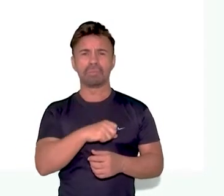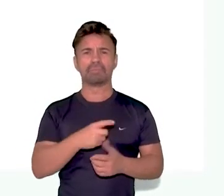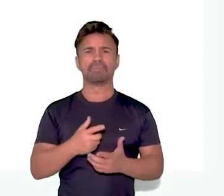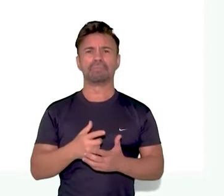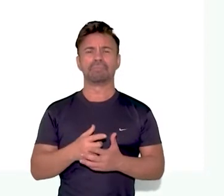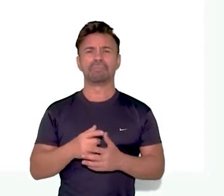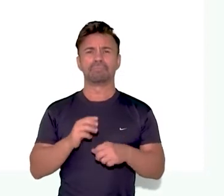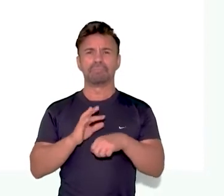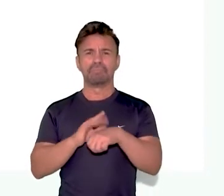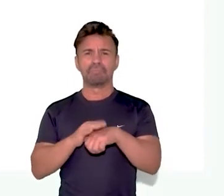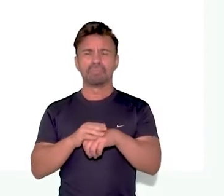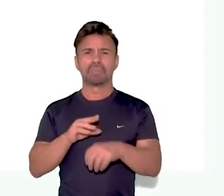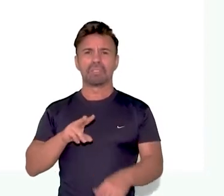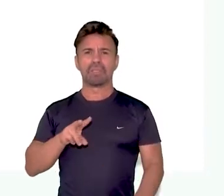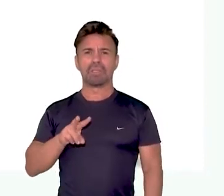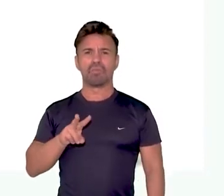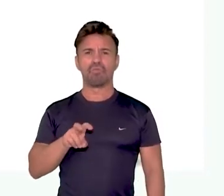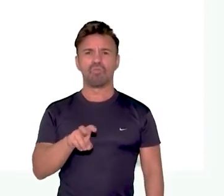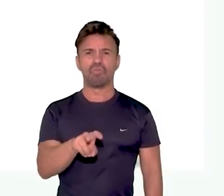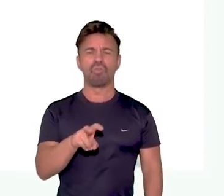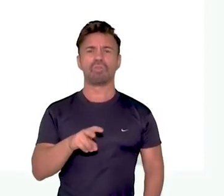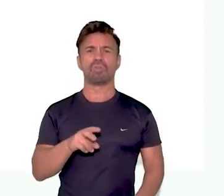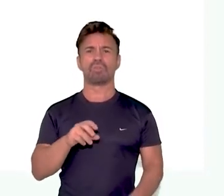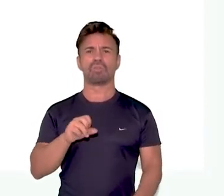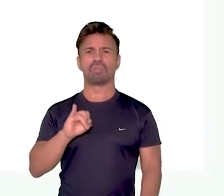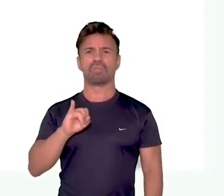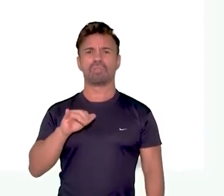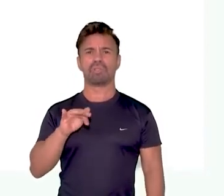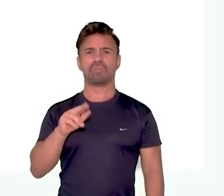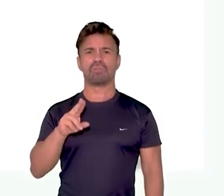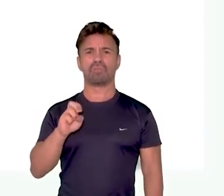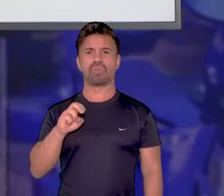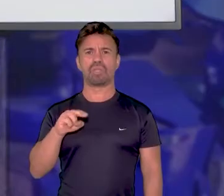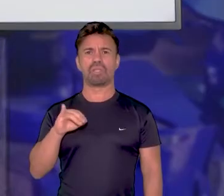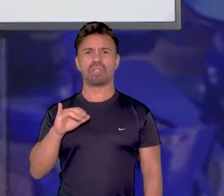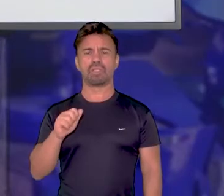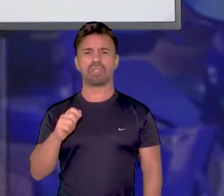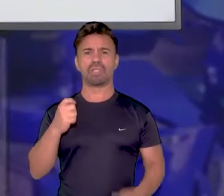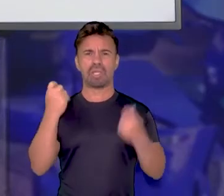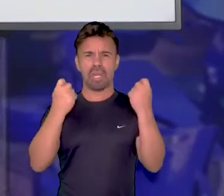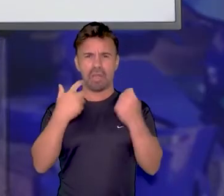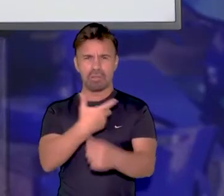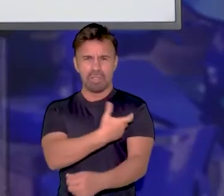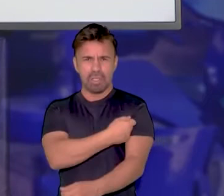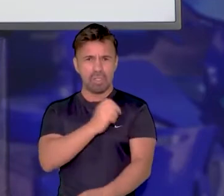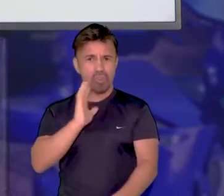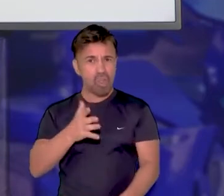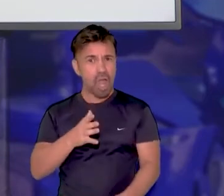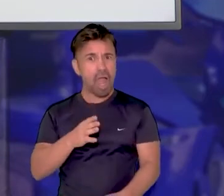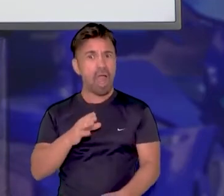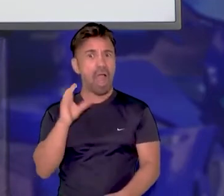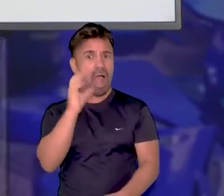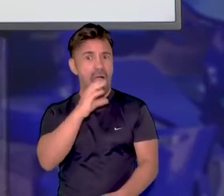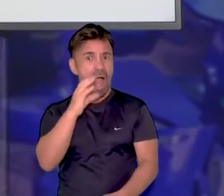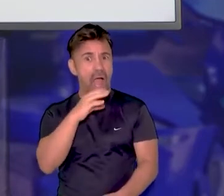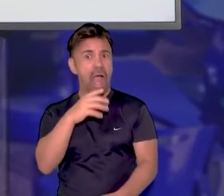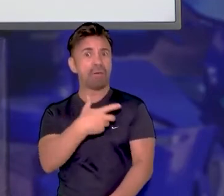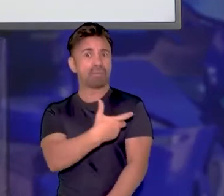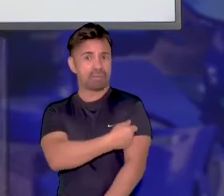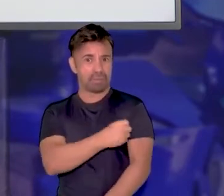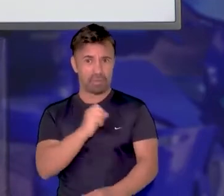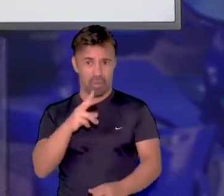causada pelo vírus influenza caro aluno você já tomar vacina Gohan quis é